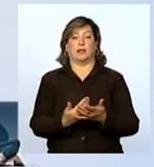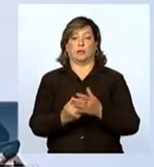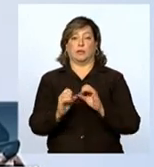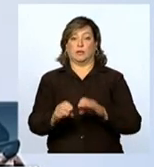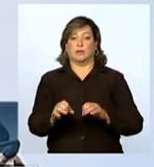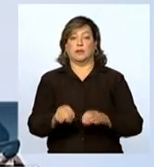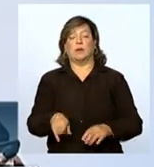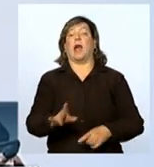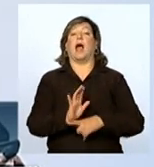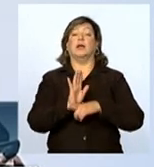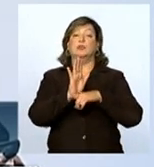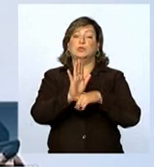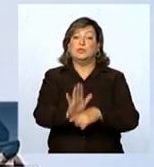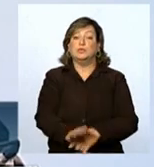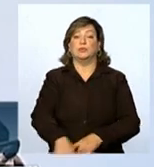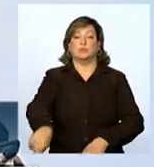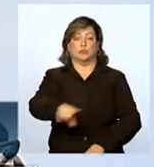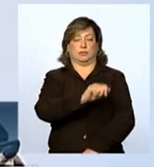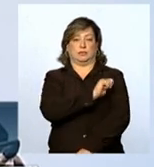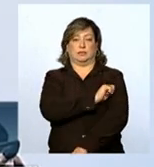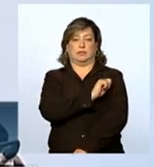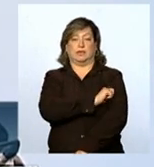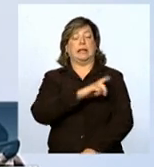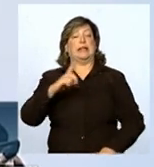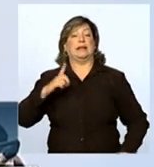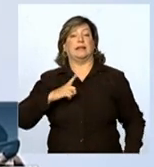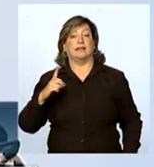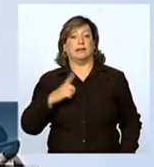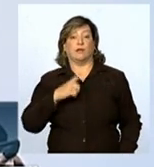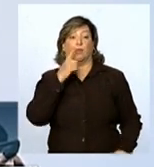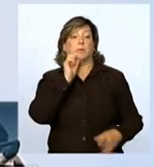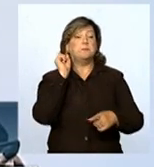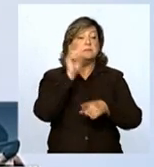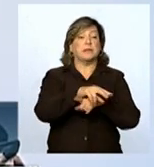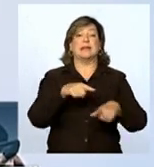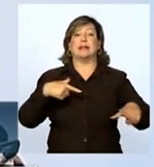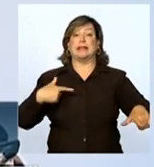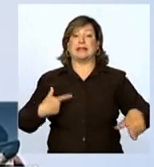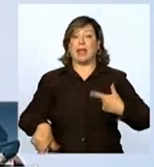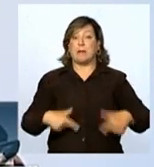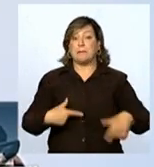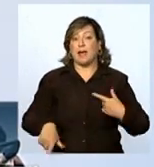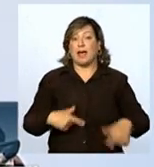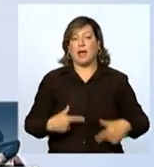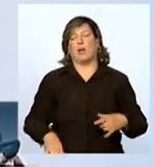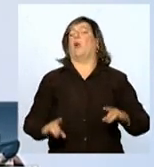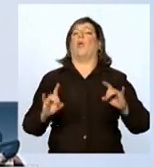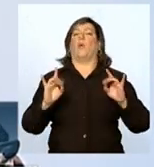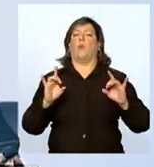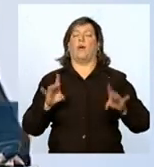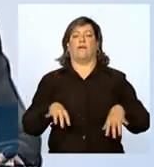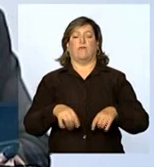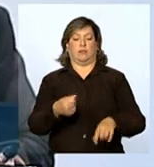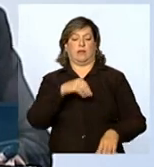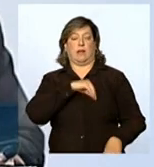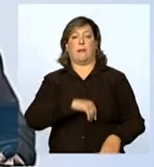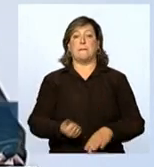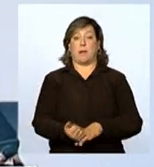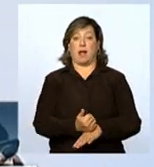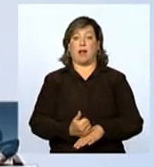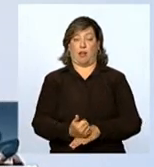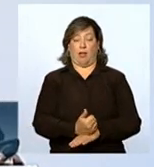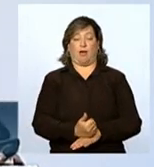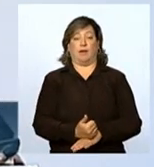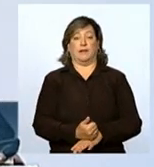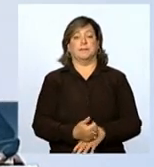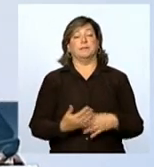que permite ao estudante ter uma inserção no mercado de trabalho de forma muito mais qualificada e com uma renda melhor. E